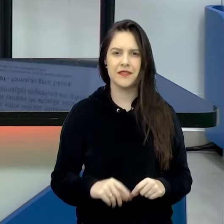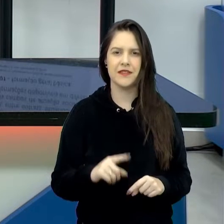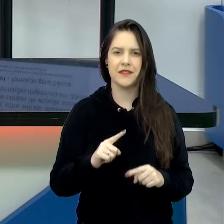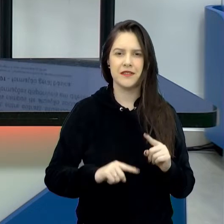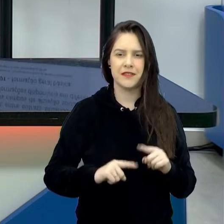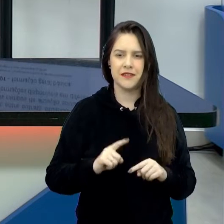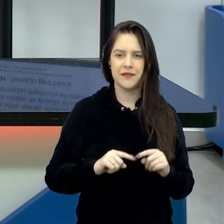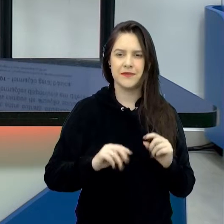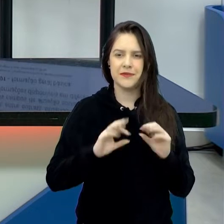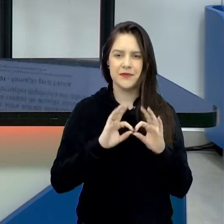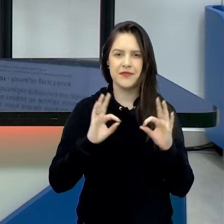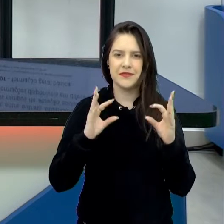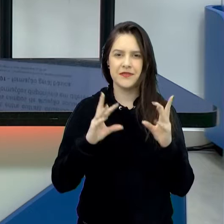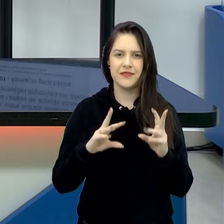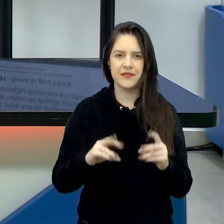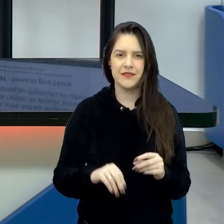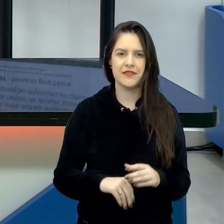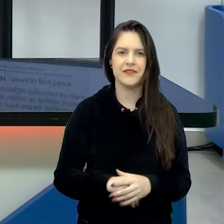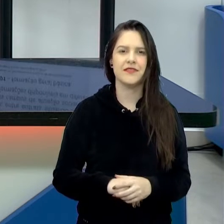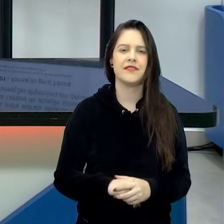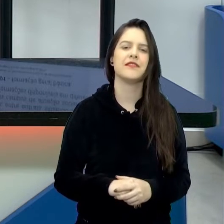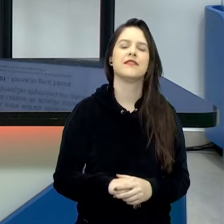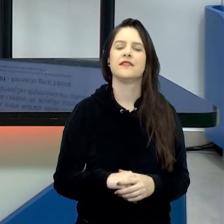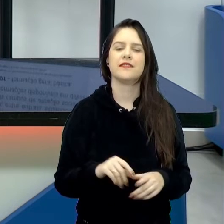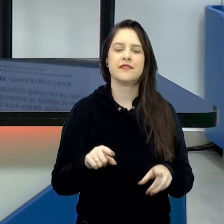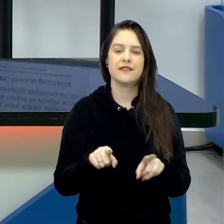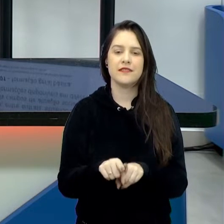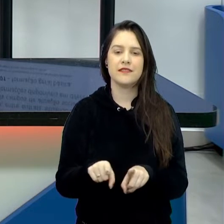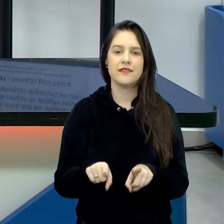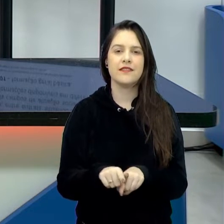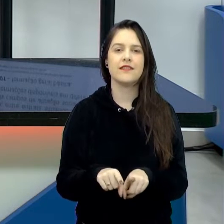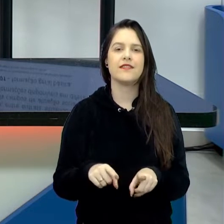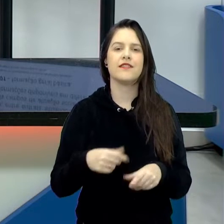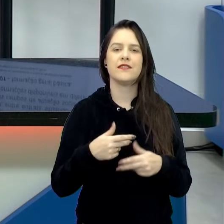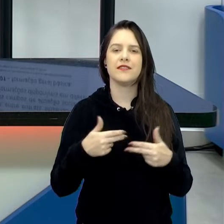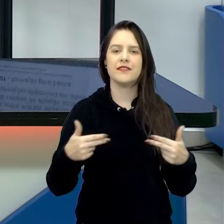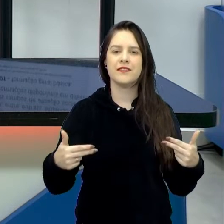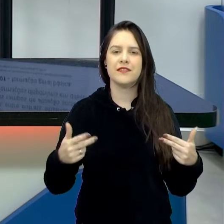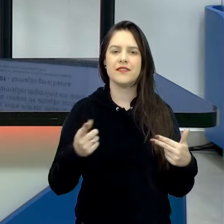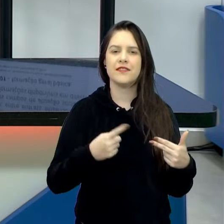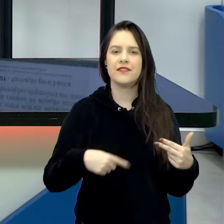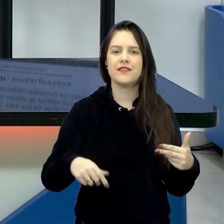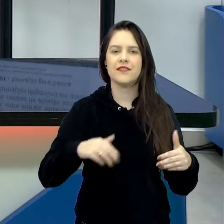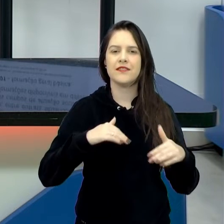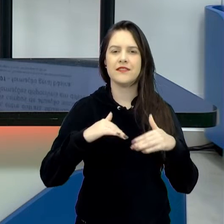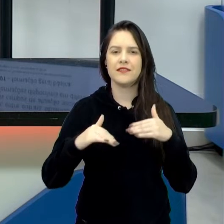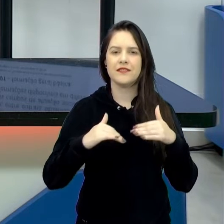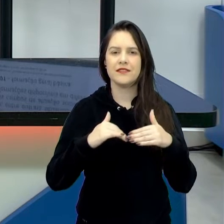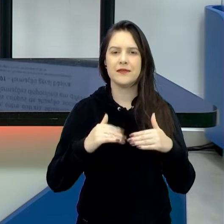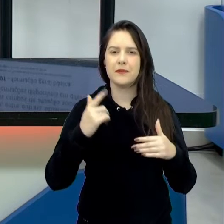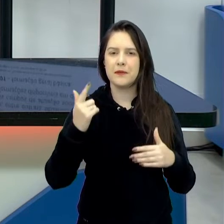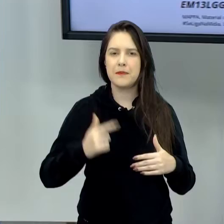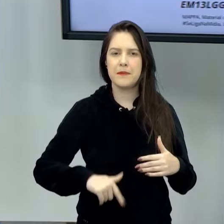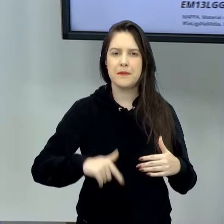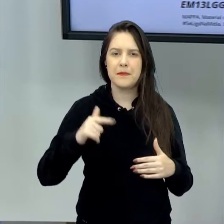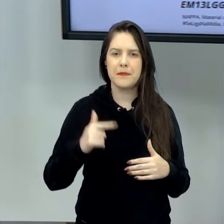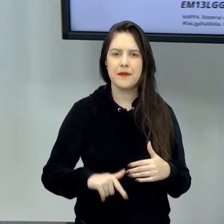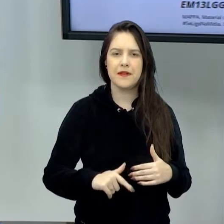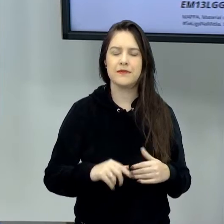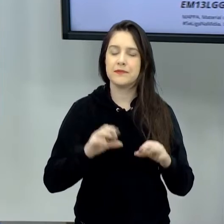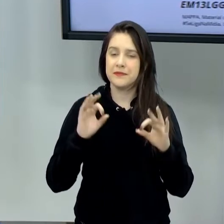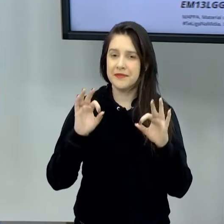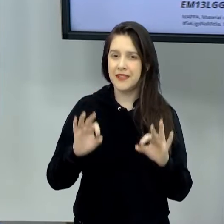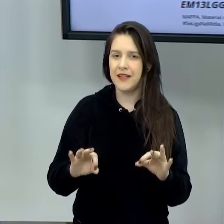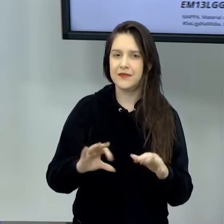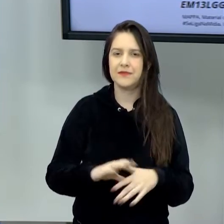aí do campo do jornalismo, né? Então, é só para deixar um ambiente aqui mais aconchegante, tá